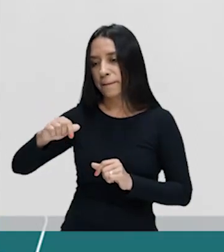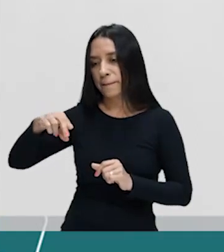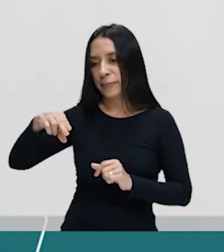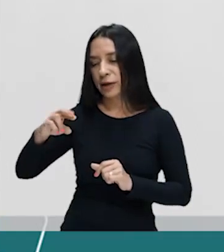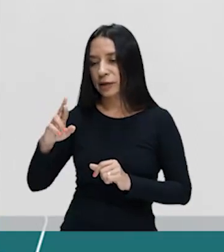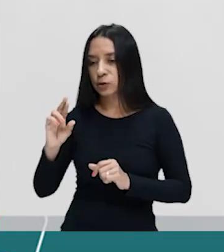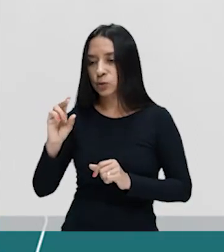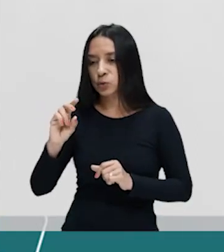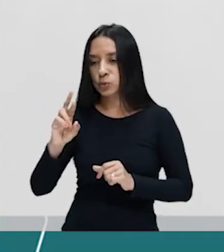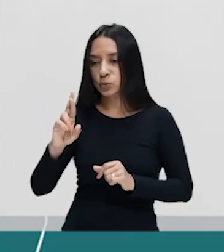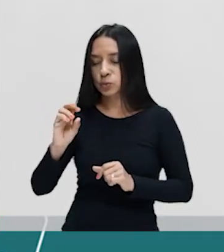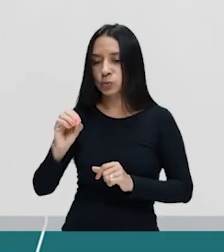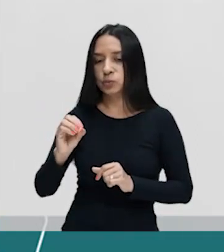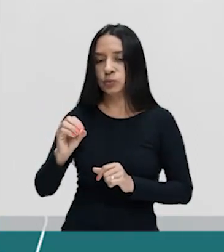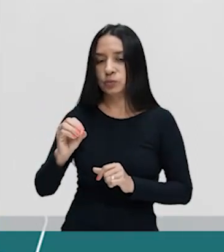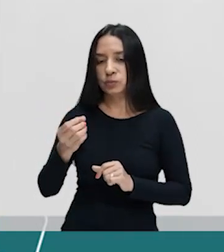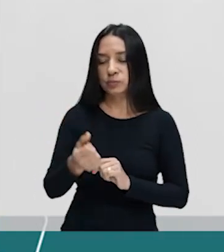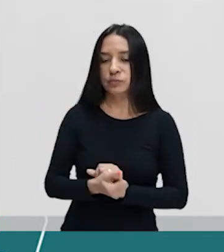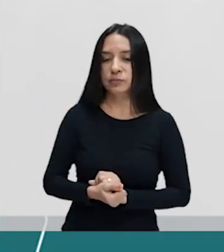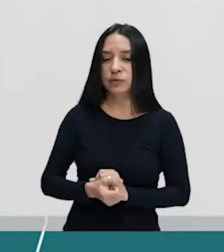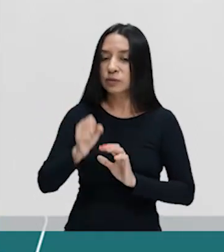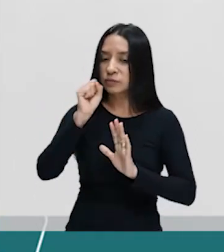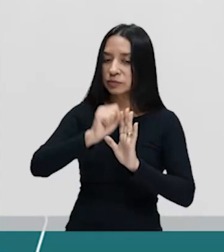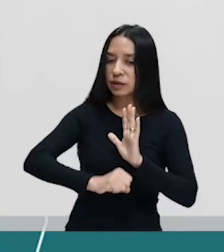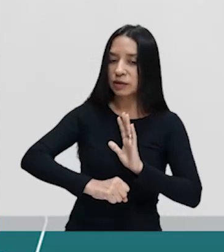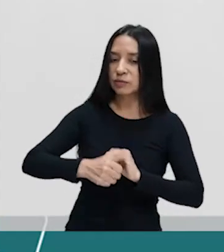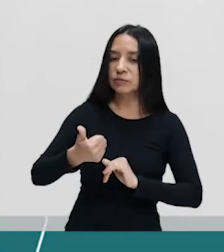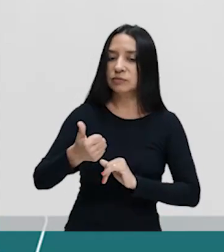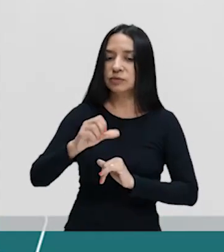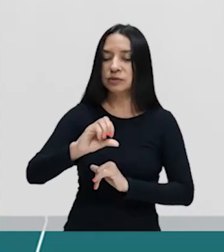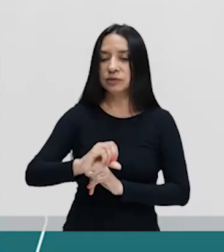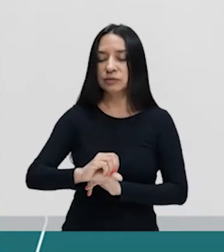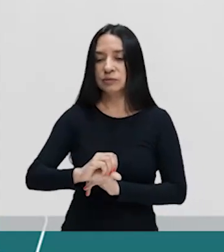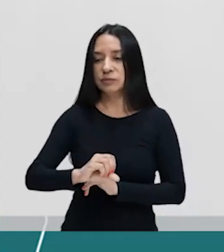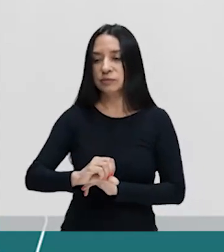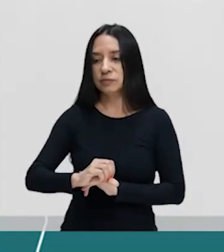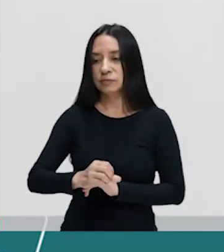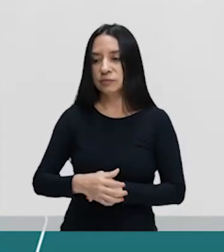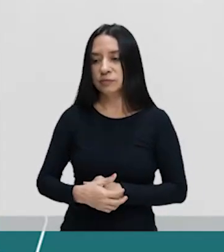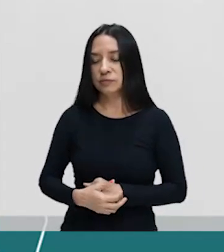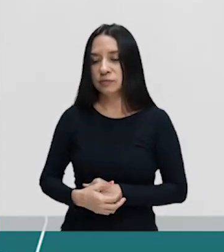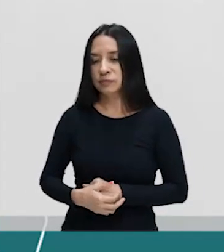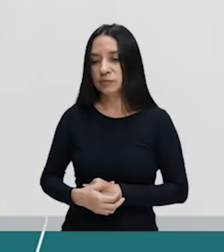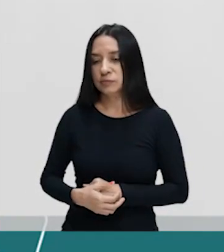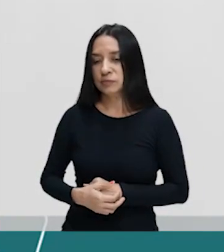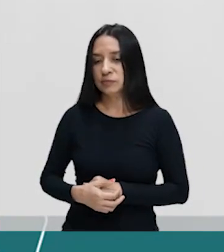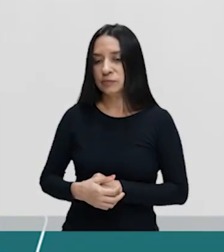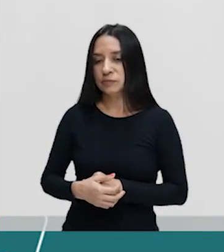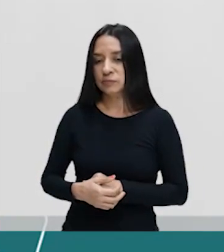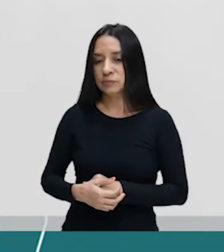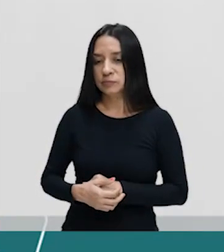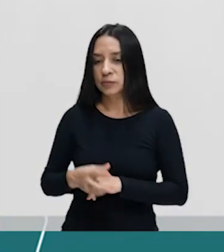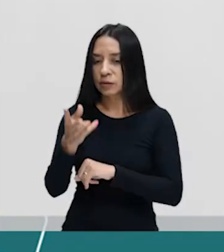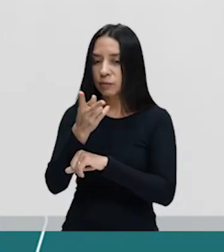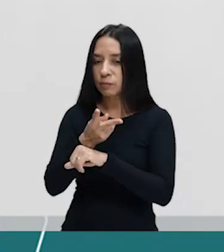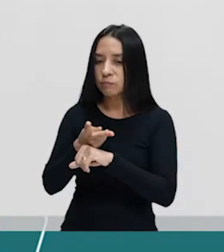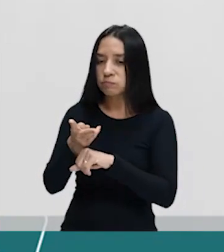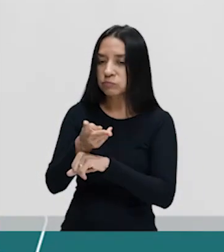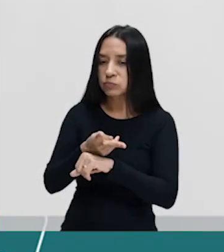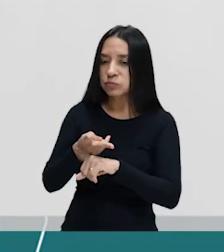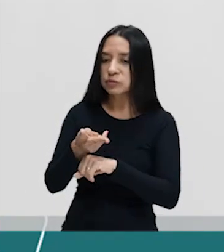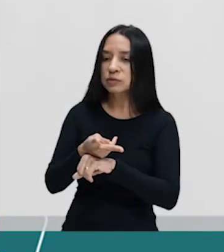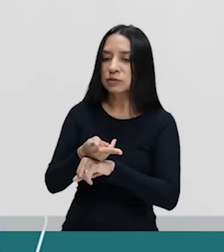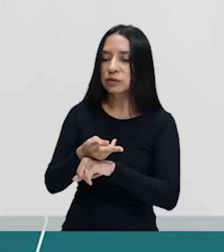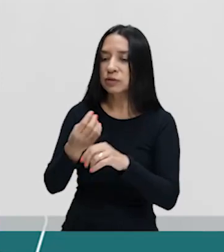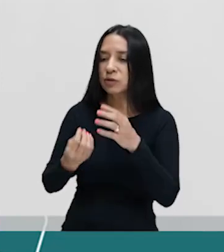indeterminado, o infinito. No século, na verdade, buscaram-se origens mais remotas e